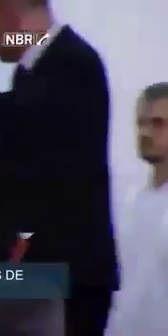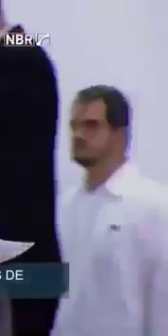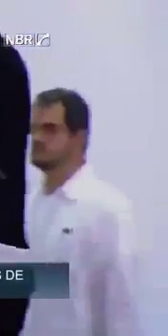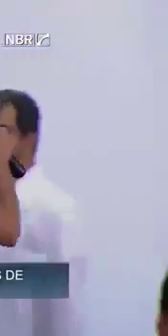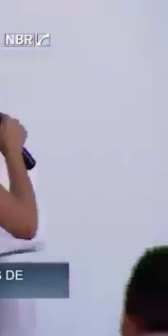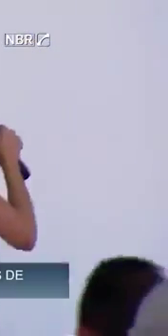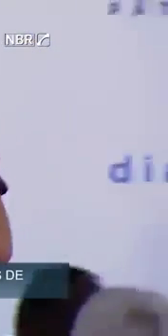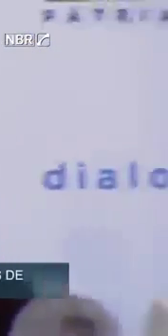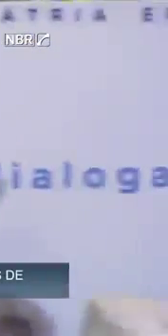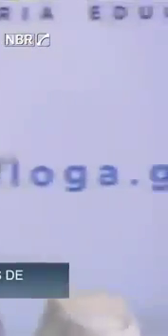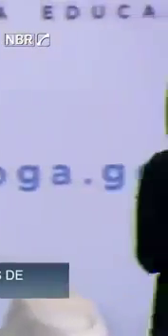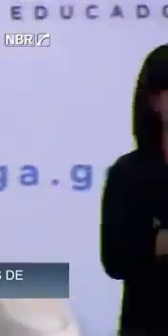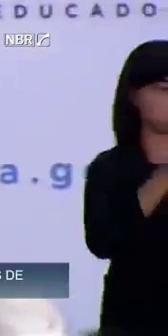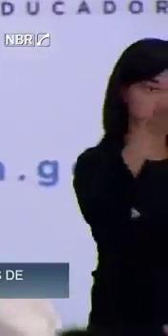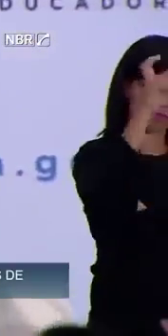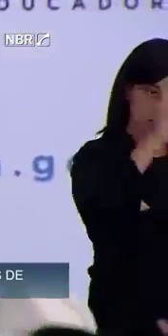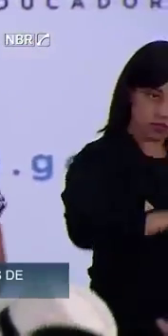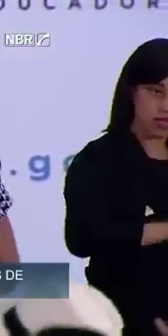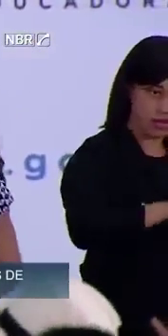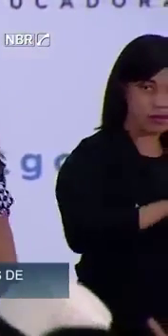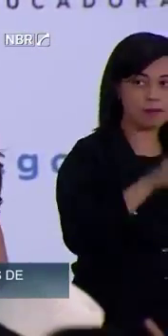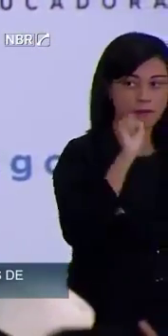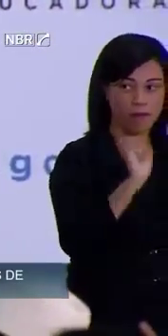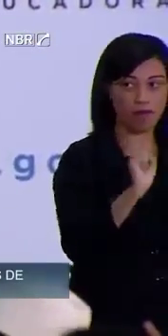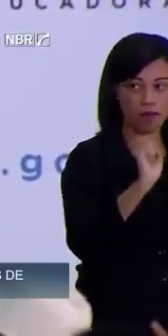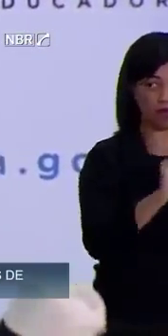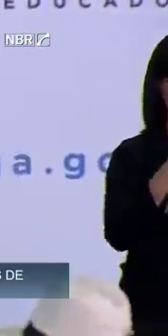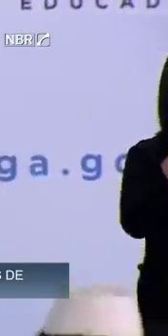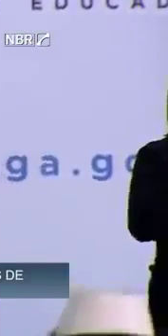acomodados, todos vão se sentar.